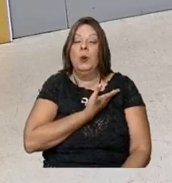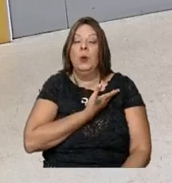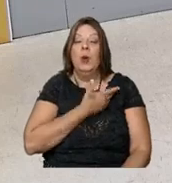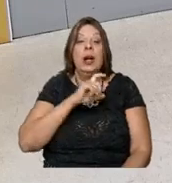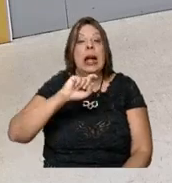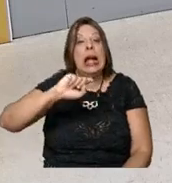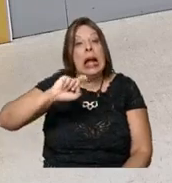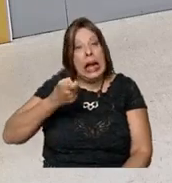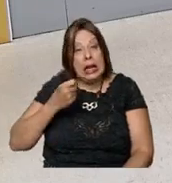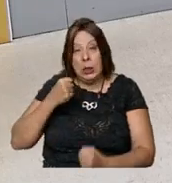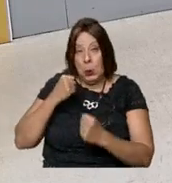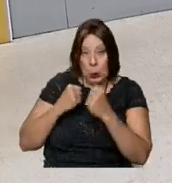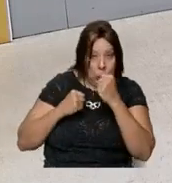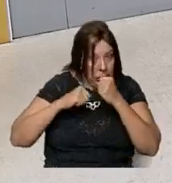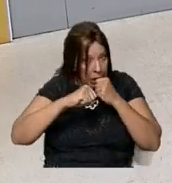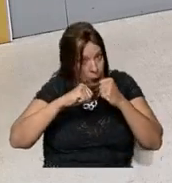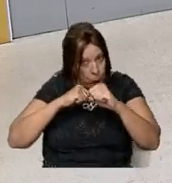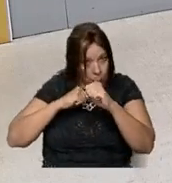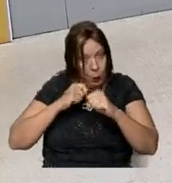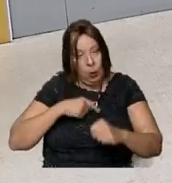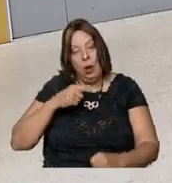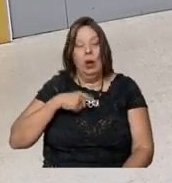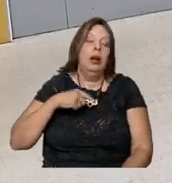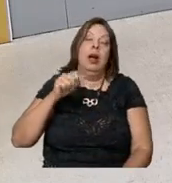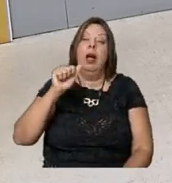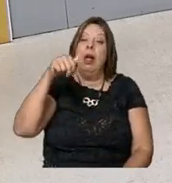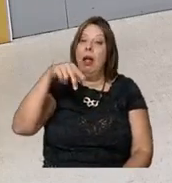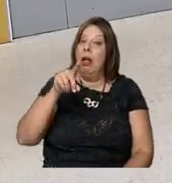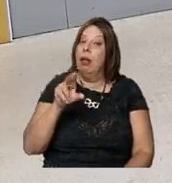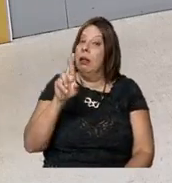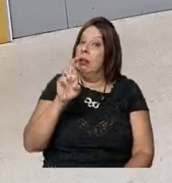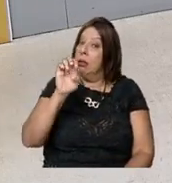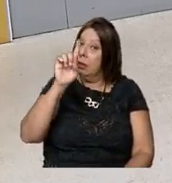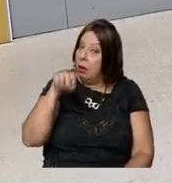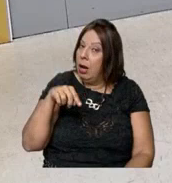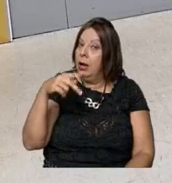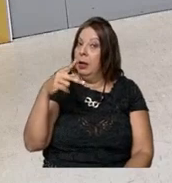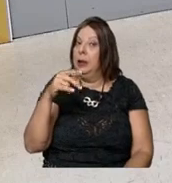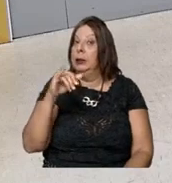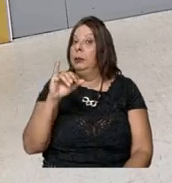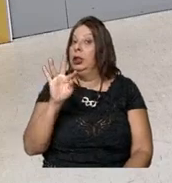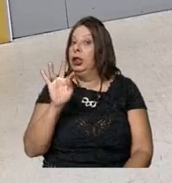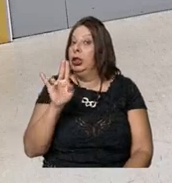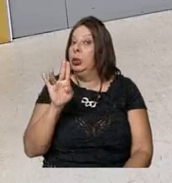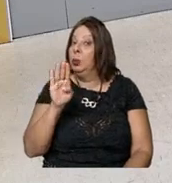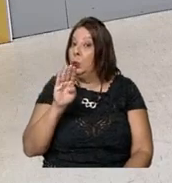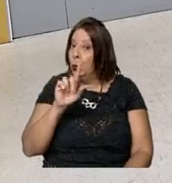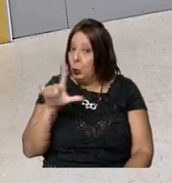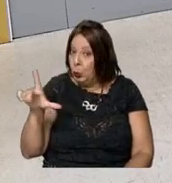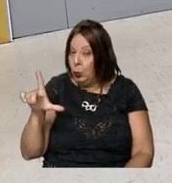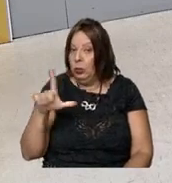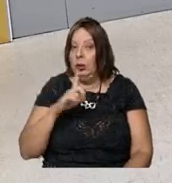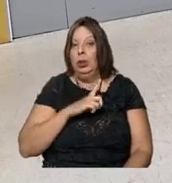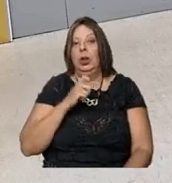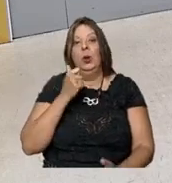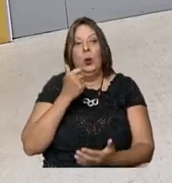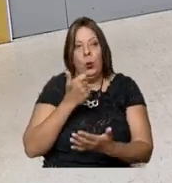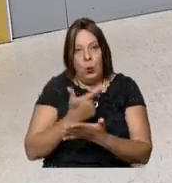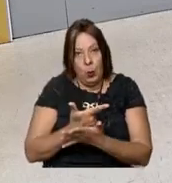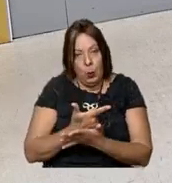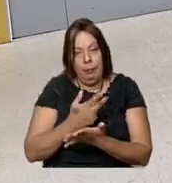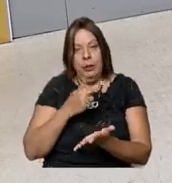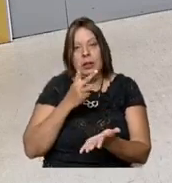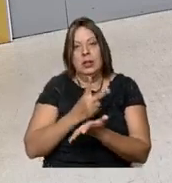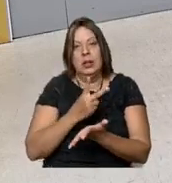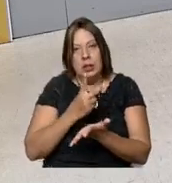que está aí assistindo a gente no Conjunto Augusto Franco, ele que toda semana compra um título online, outro pelo aplicativo, outro com um promotor que ele